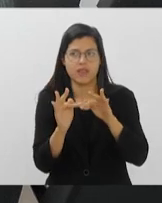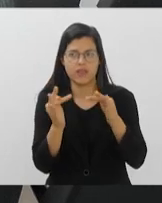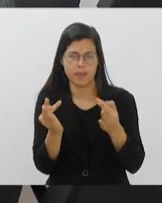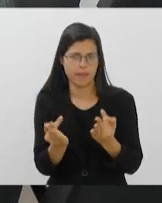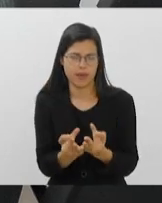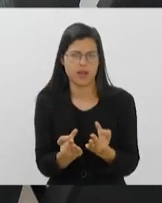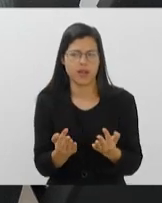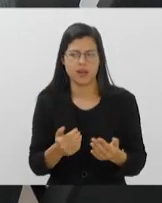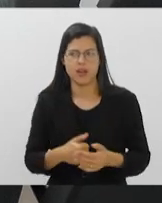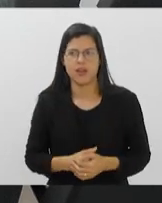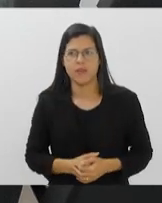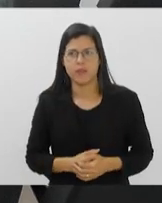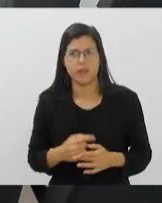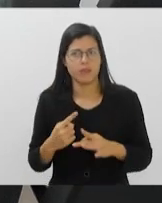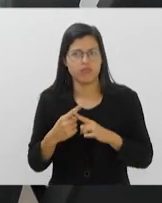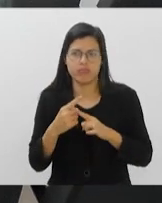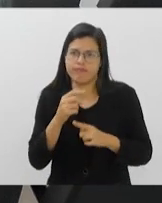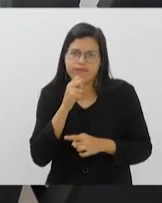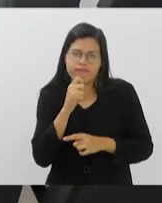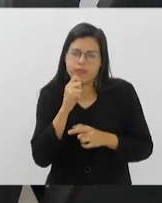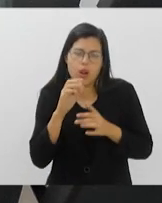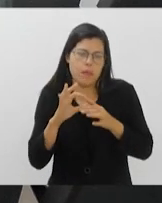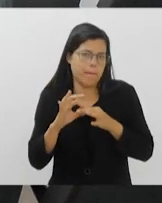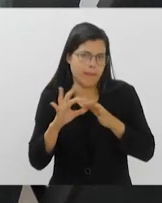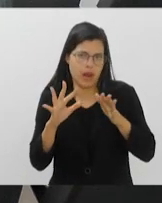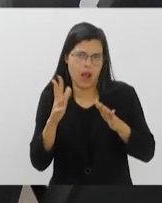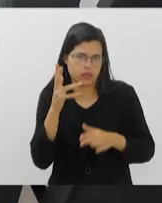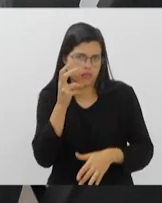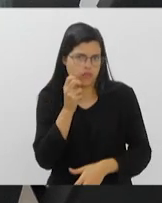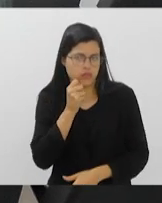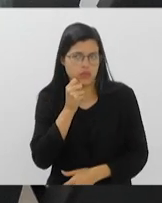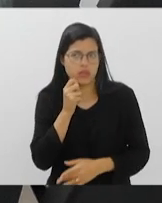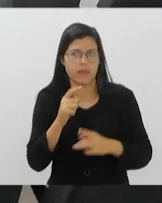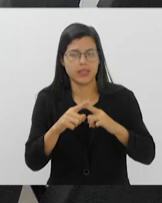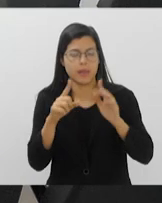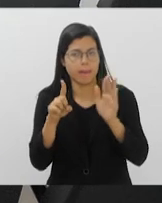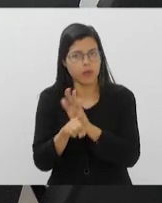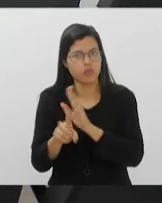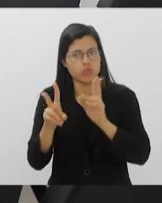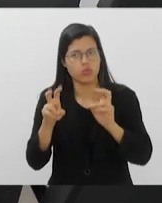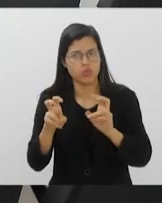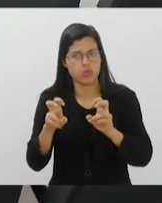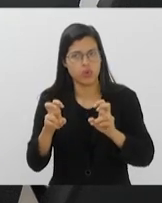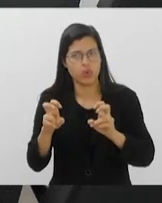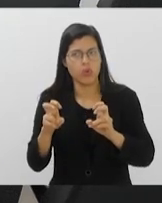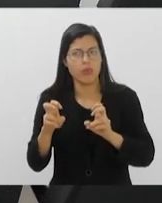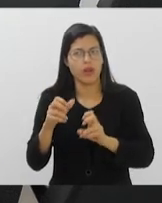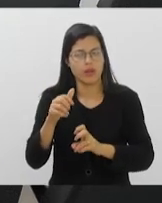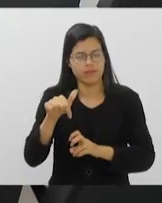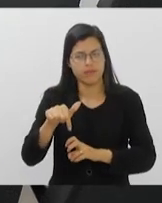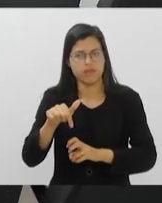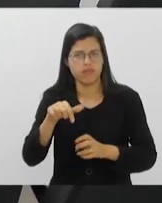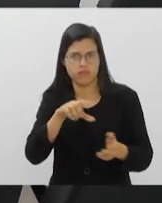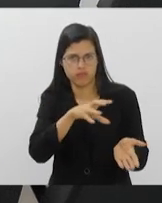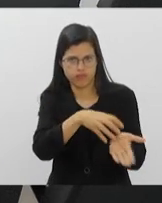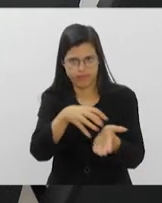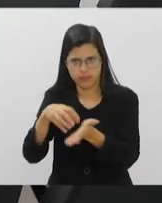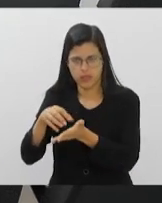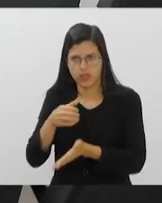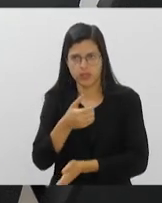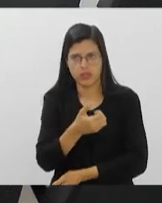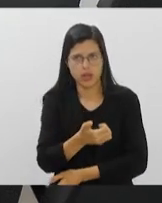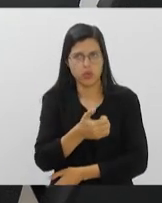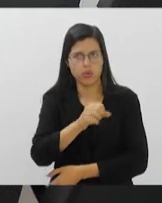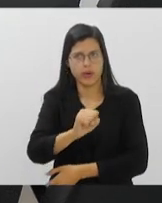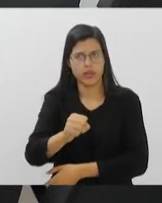não foram liberadas PR adoção ainda mas enfim a pergunta sobre o serviço é que tem 183 só para ela anotar